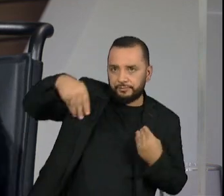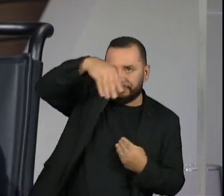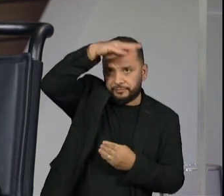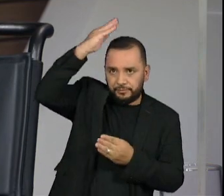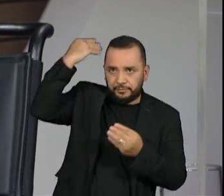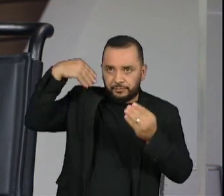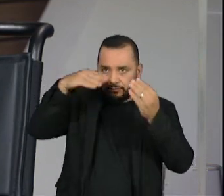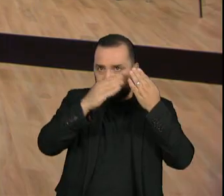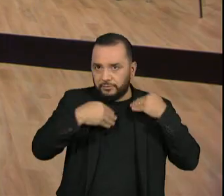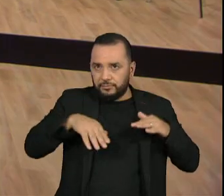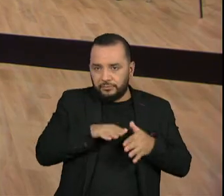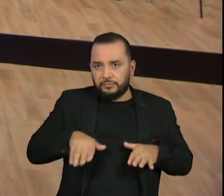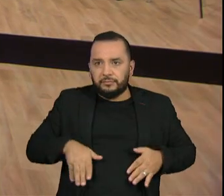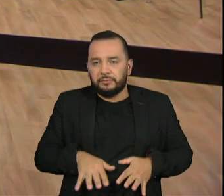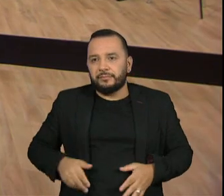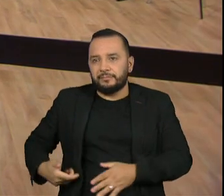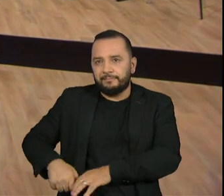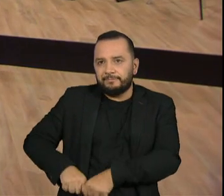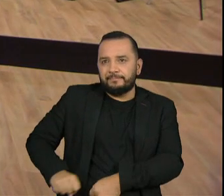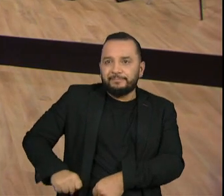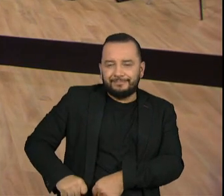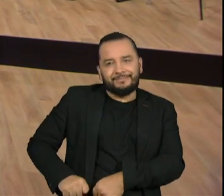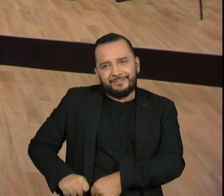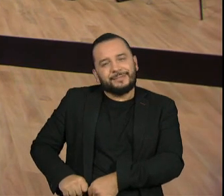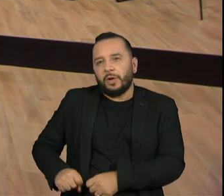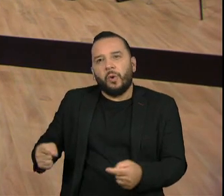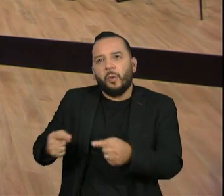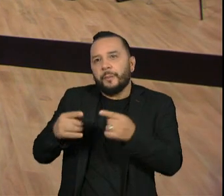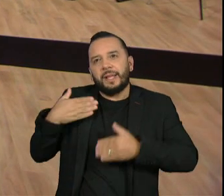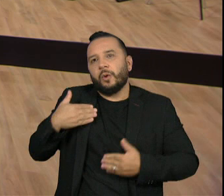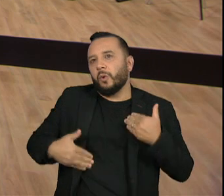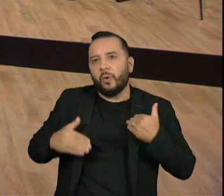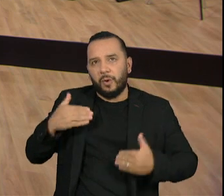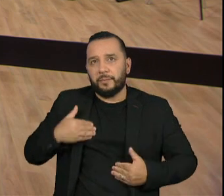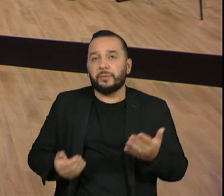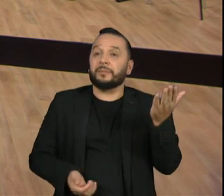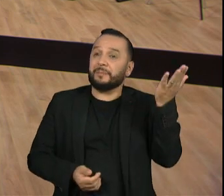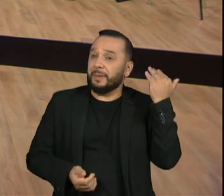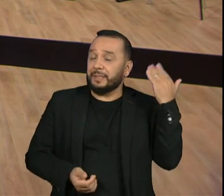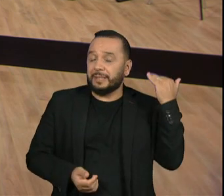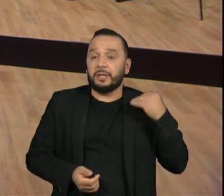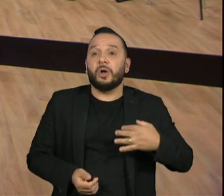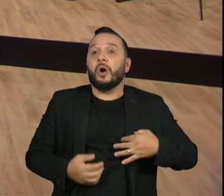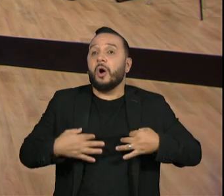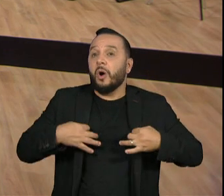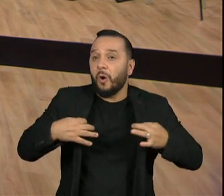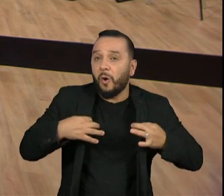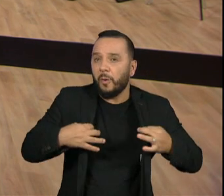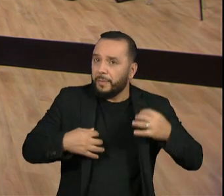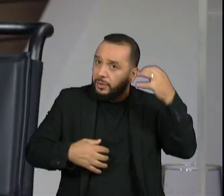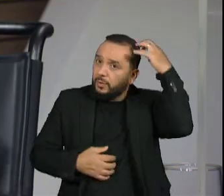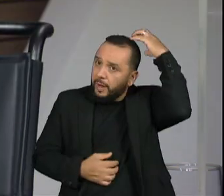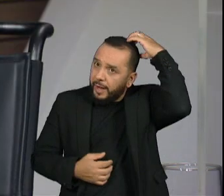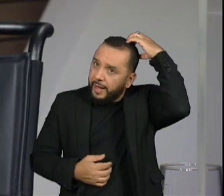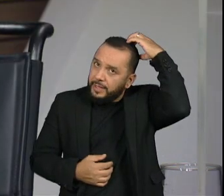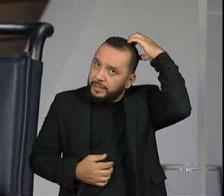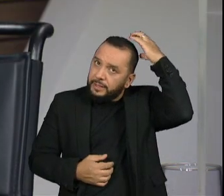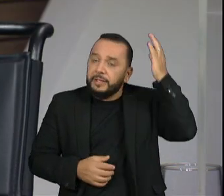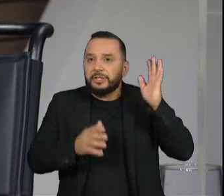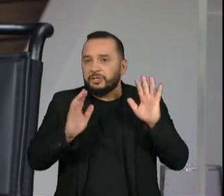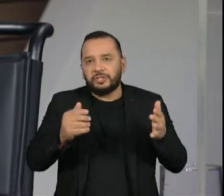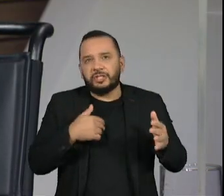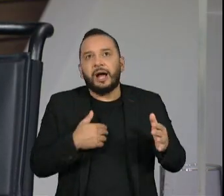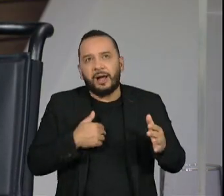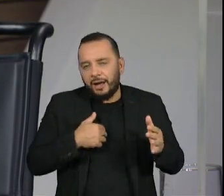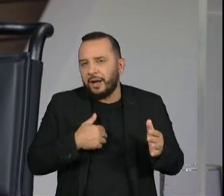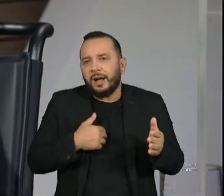do corpo que ela veste. Na modernidade, ao contrário, aquele vestido da rainha, a roupa do rei, é aquela roupa que fica em pé sozinha. Não importa quem vai